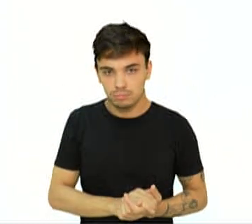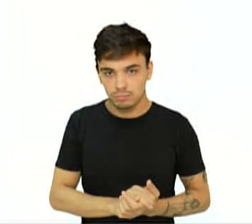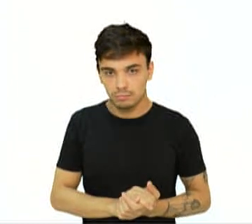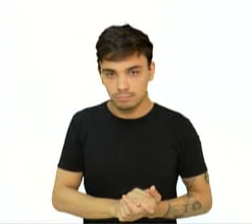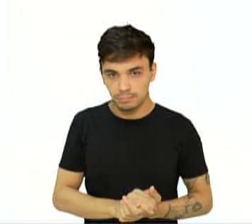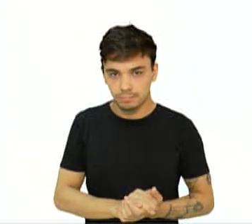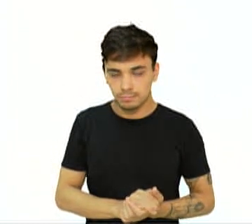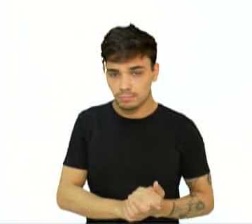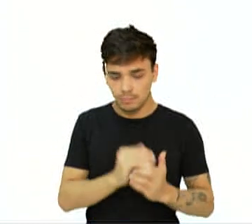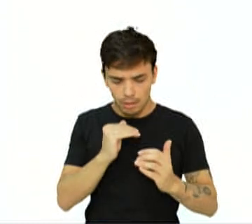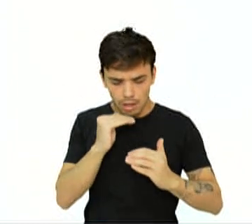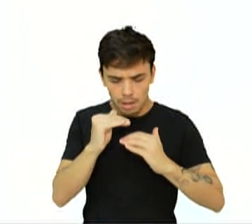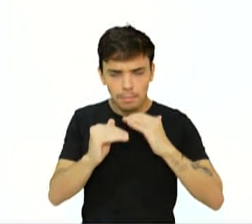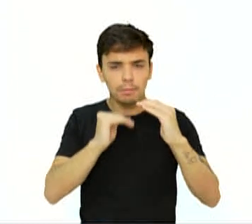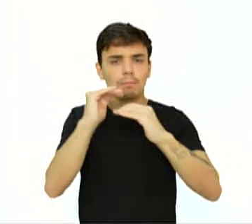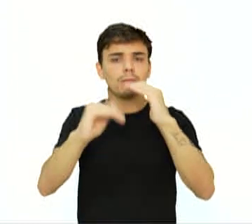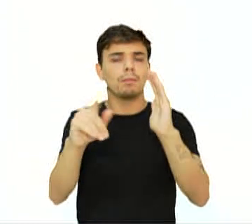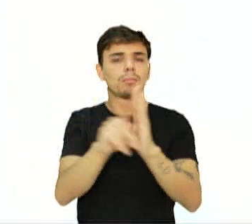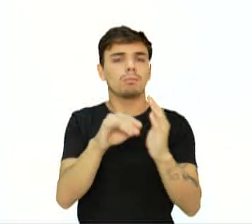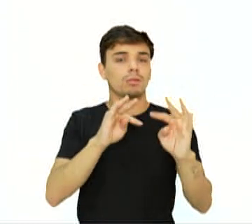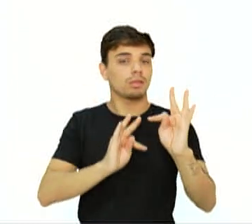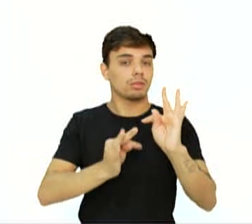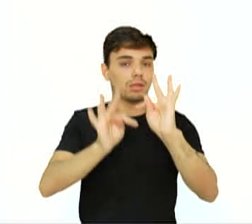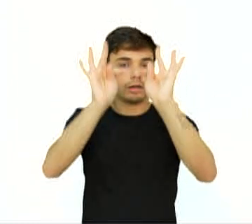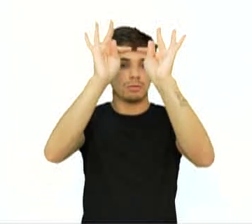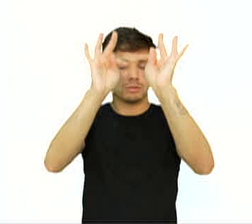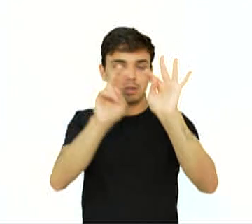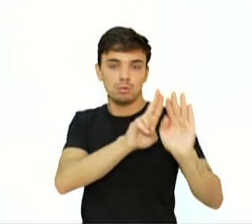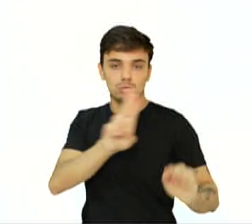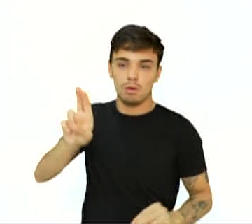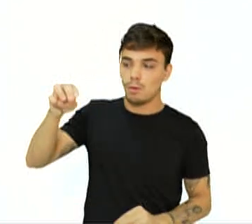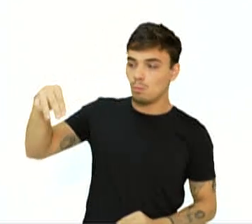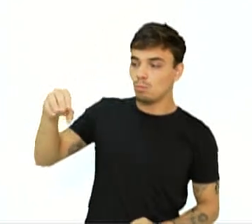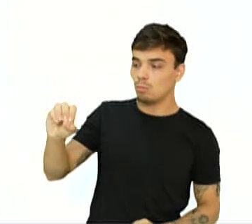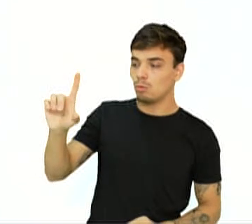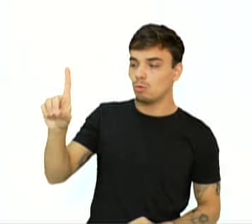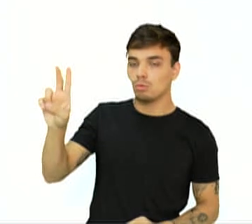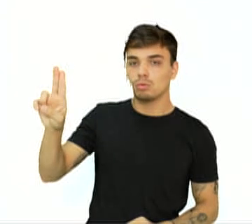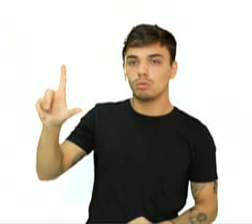E esse processo tecnológico se chama modulação, ok?